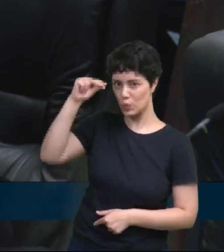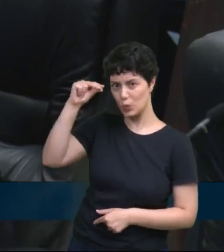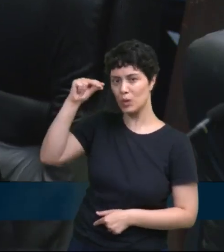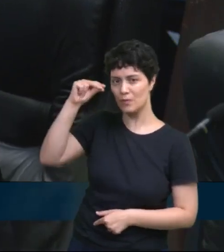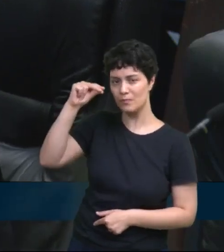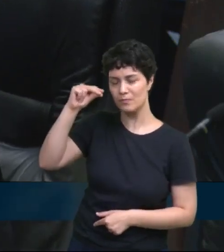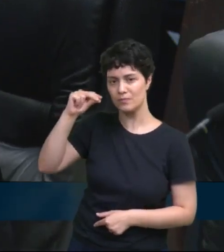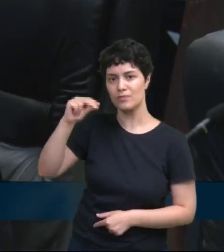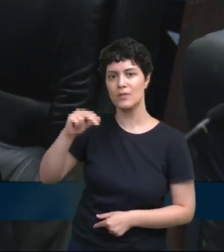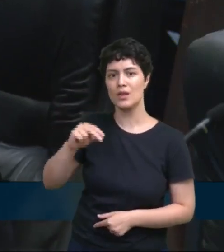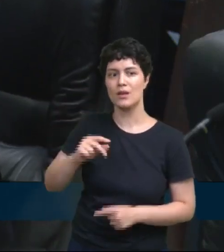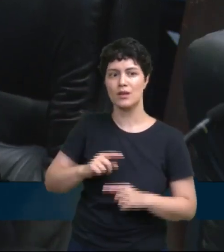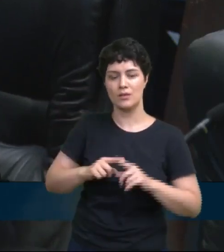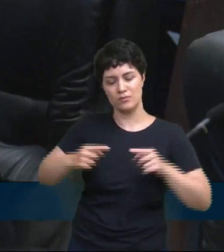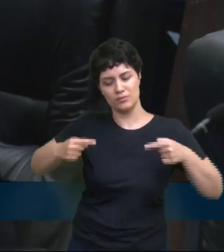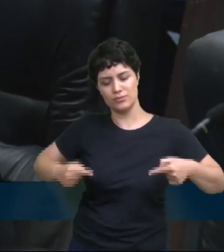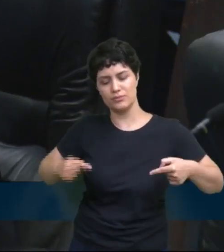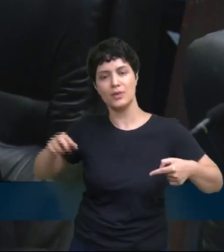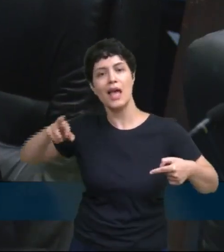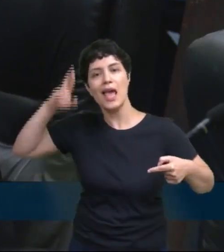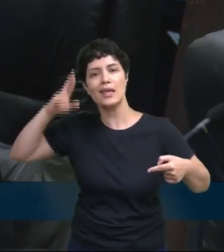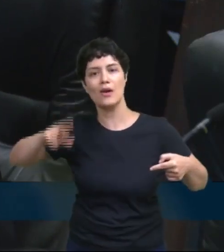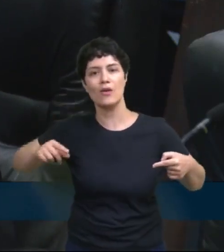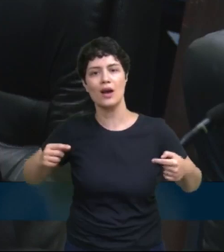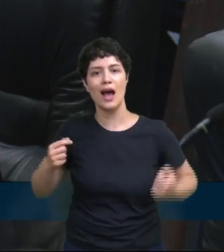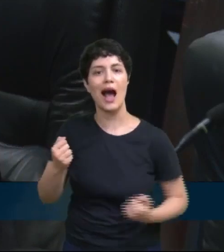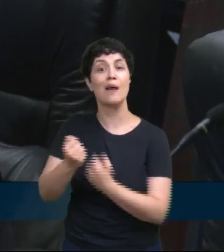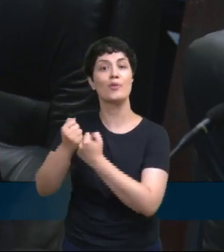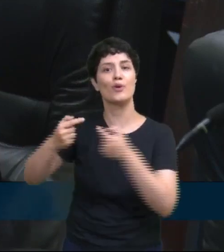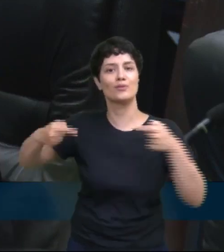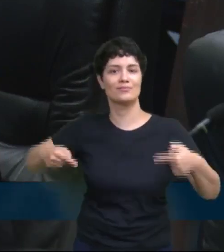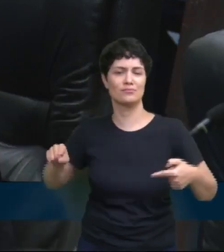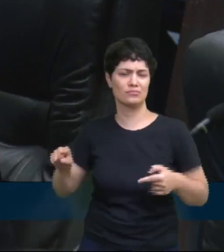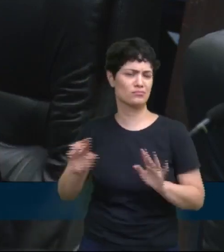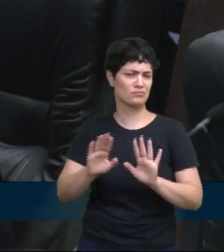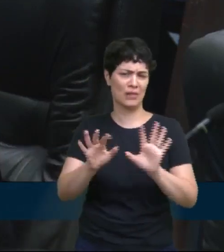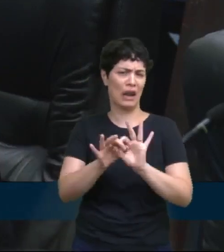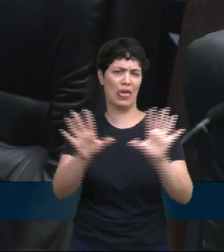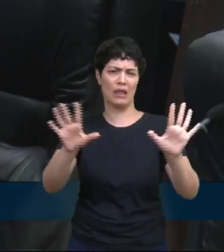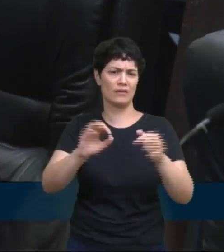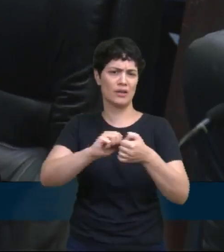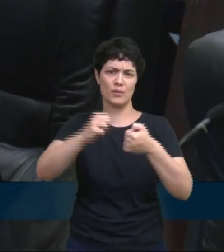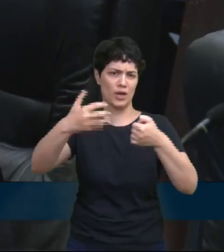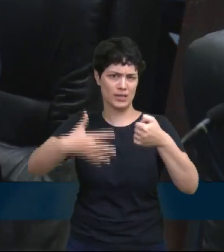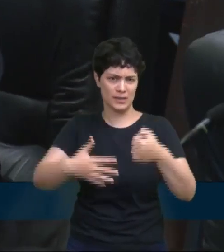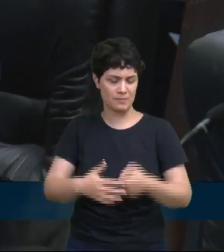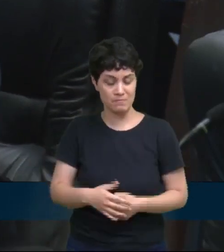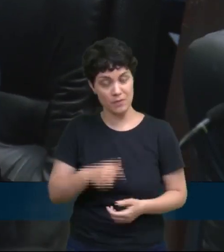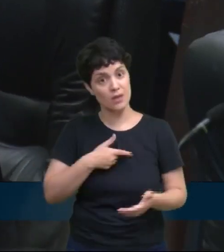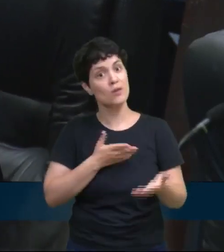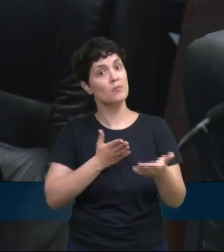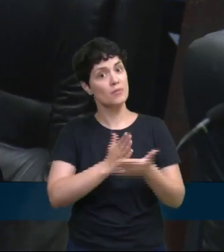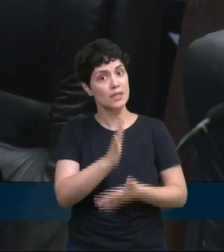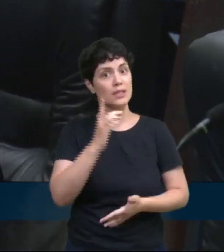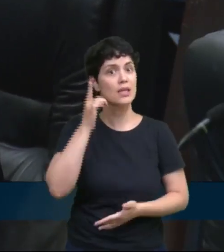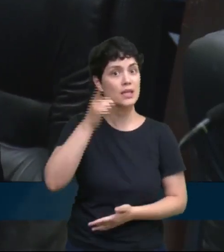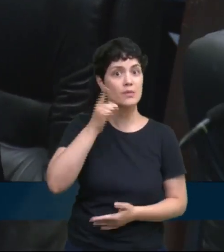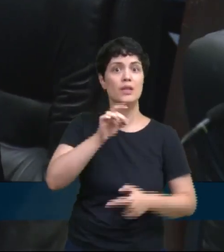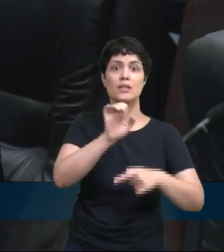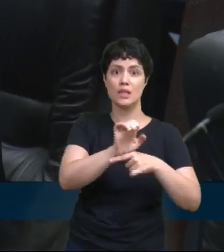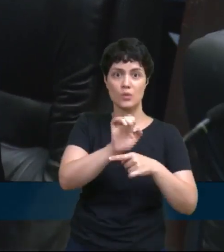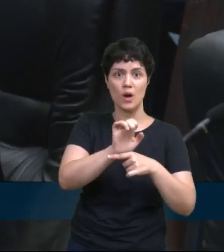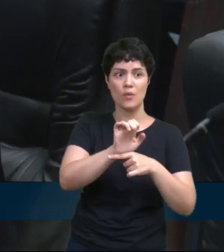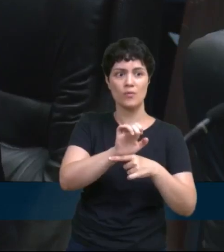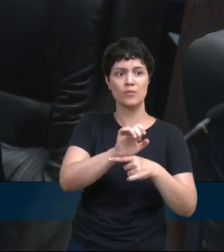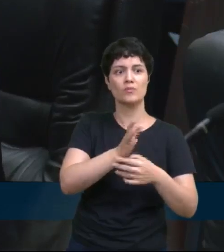adversário. Democracia. Me elegi deputado estadual e vim para cá. E aí vim na oposição,